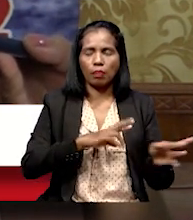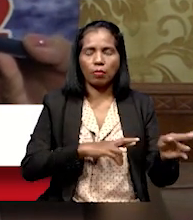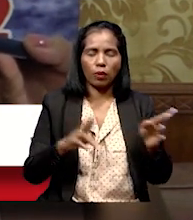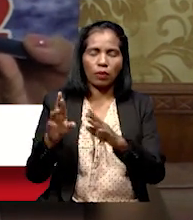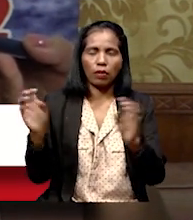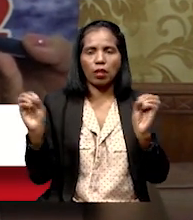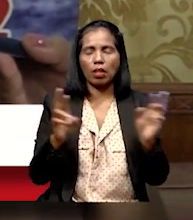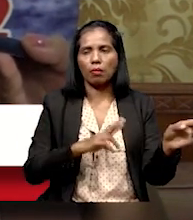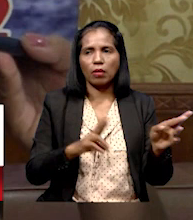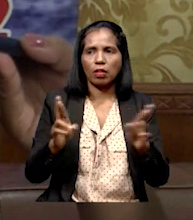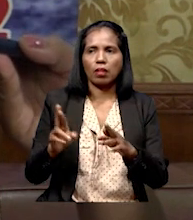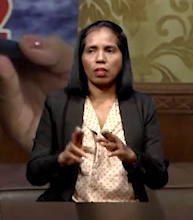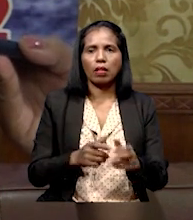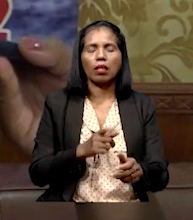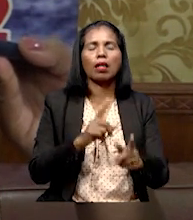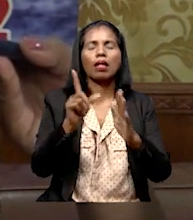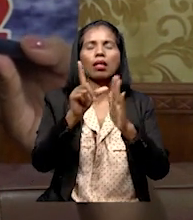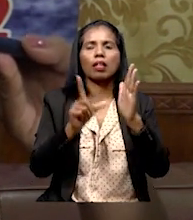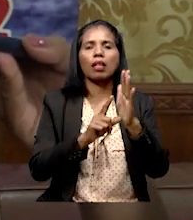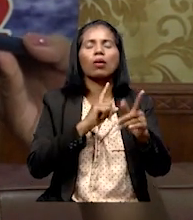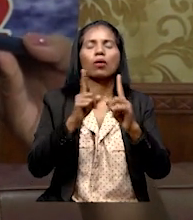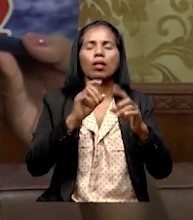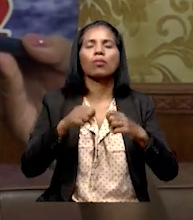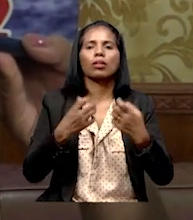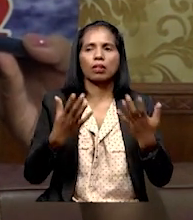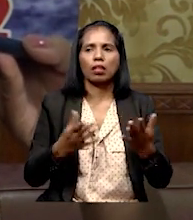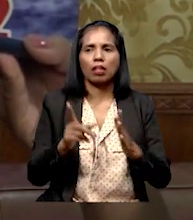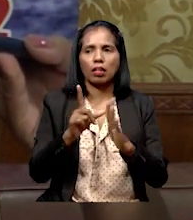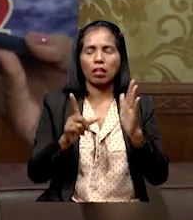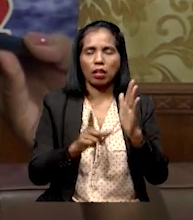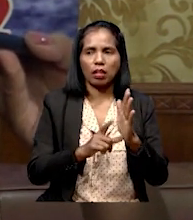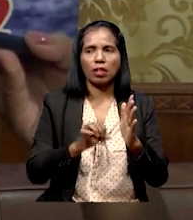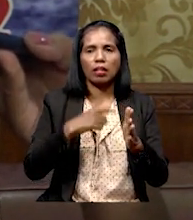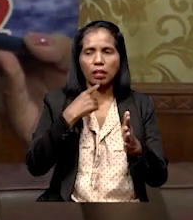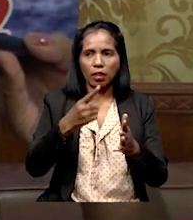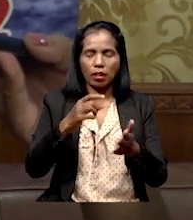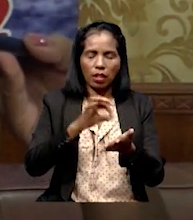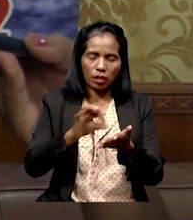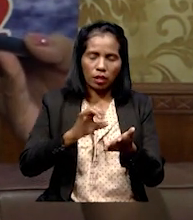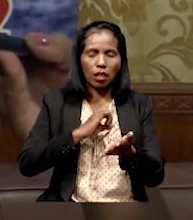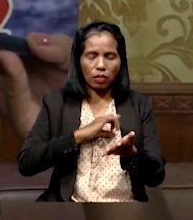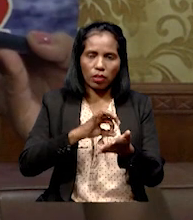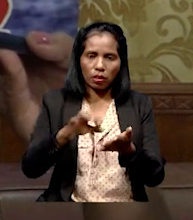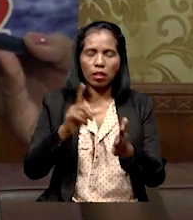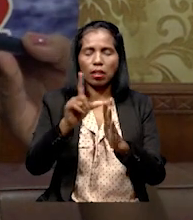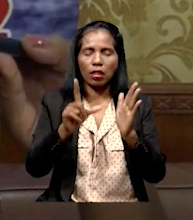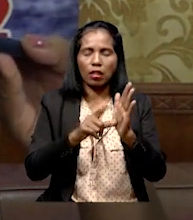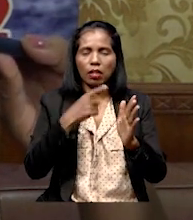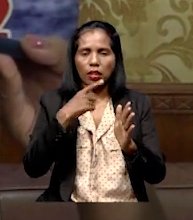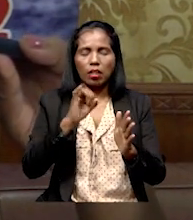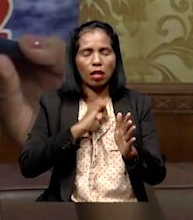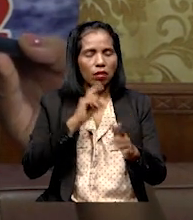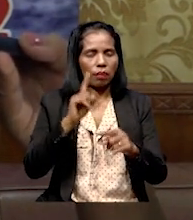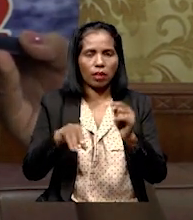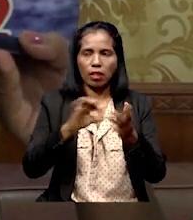pronto? Lei ko lian sa. Lidian asina wasina, lidian labela asina ula bela asina.